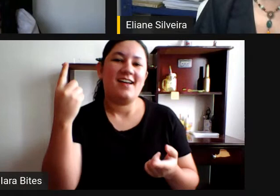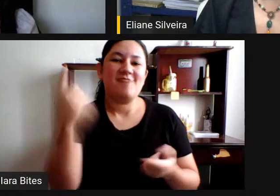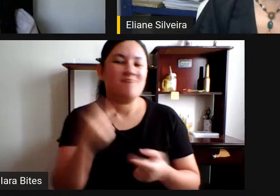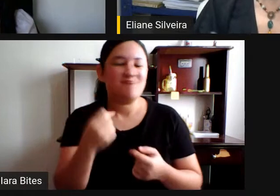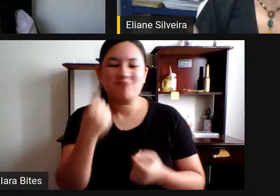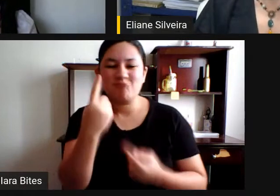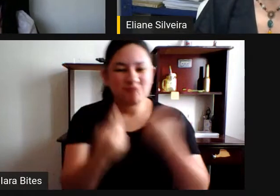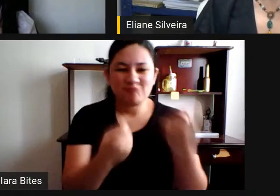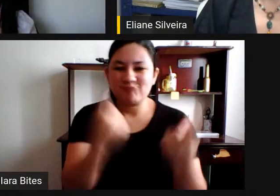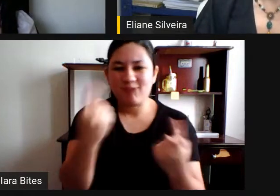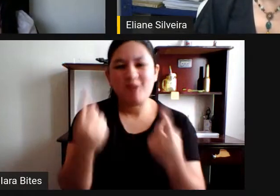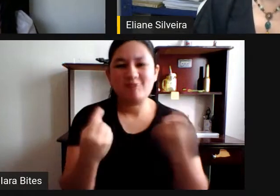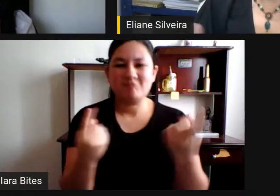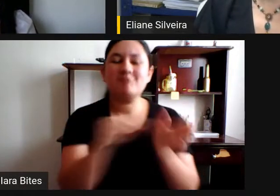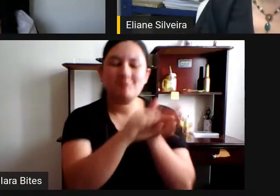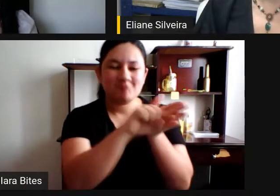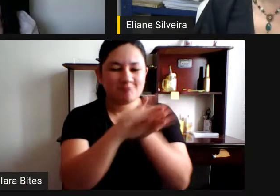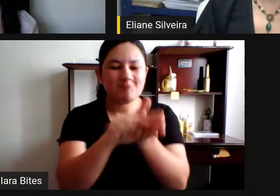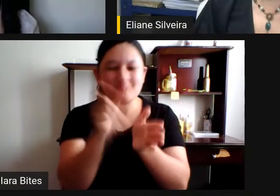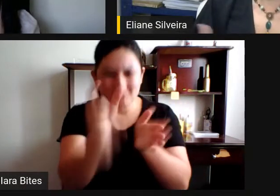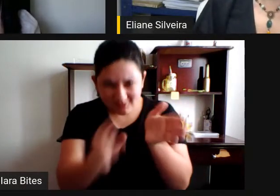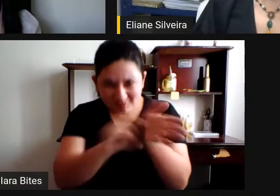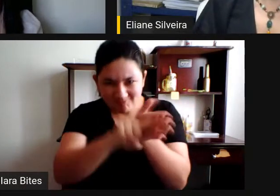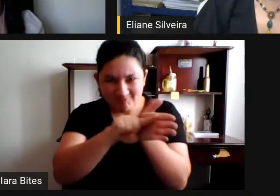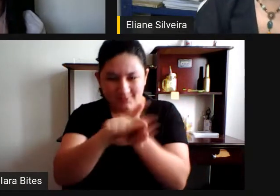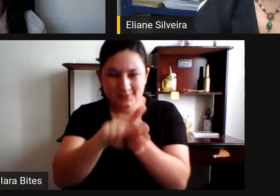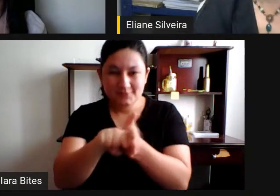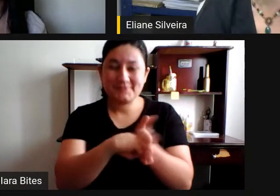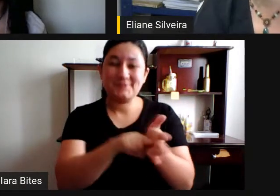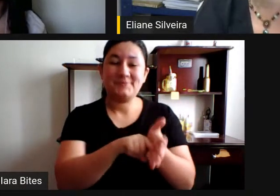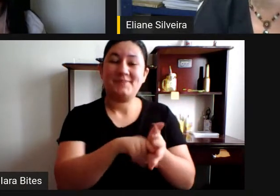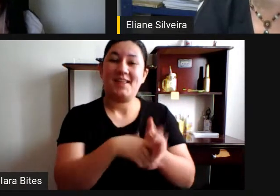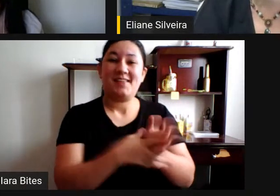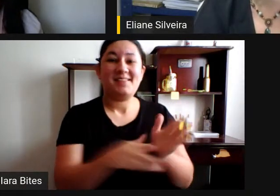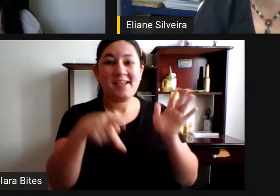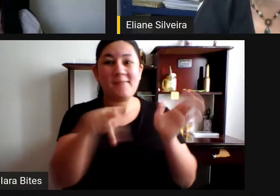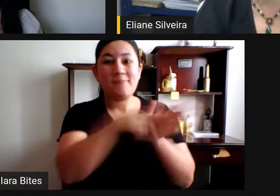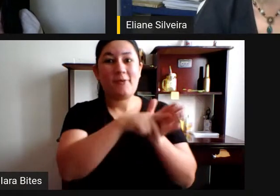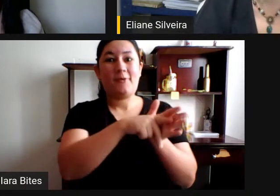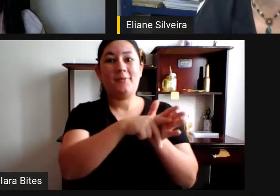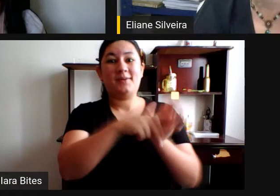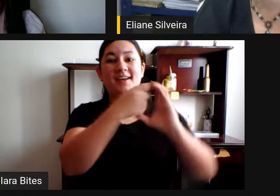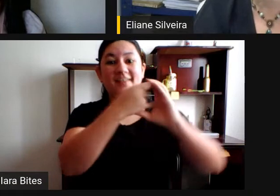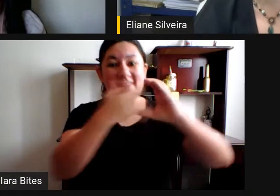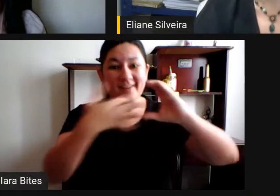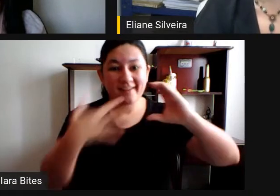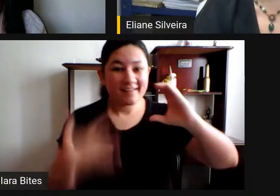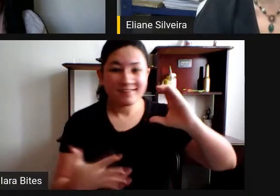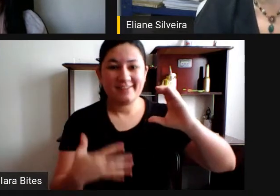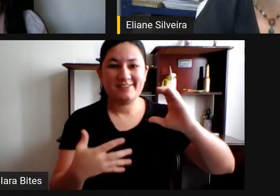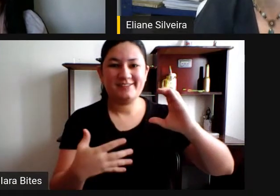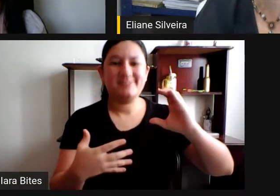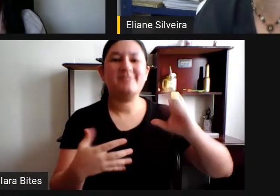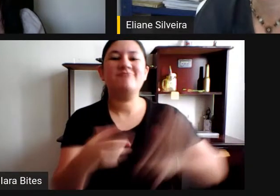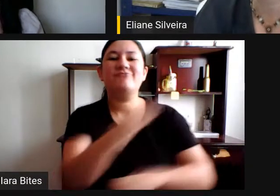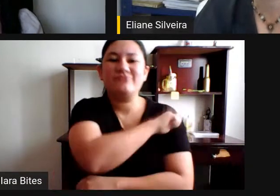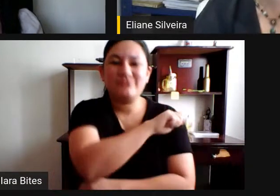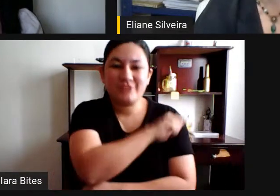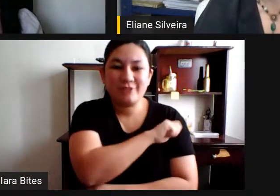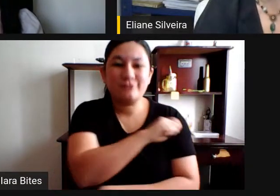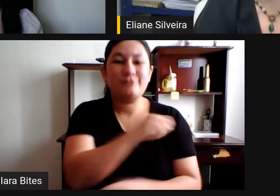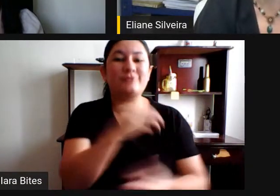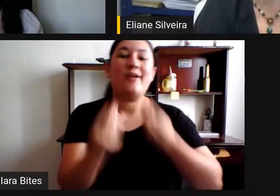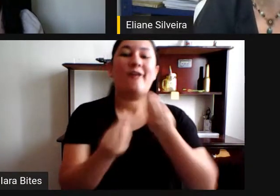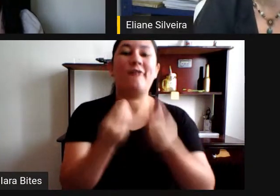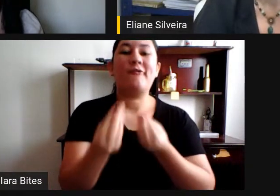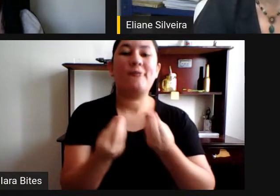desenhado, ele tem a cara dos alunos, do que os pesquisadores tentem ir assim fazer, do que eles querem escutar, que, como eles querem